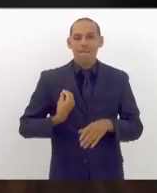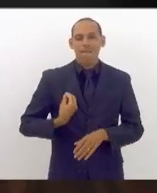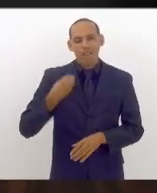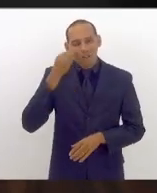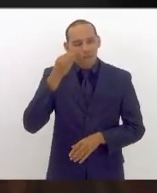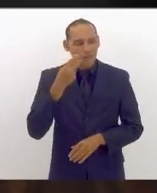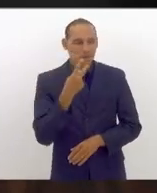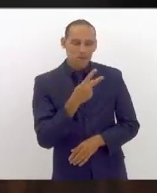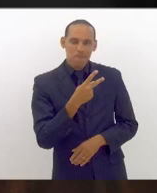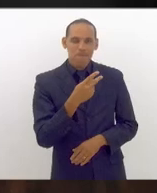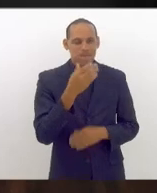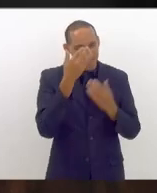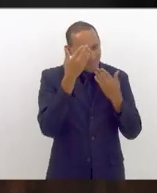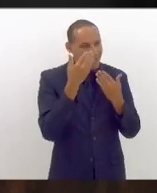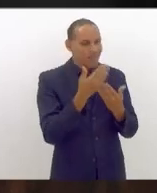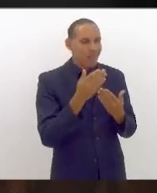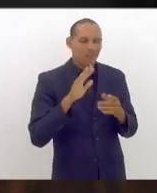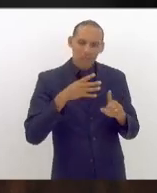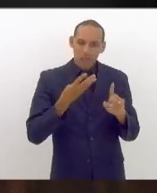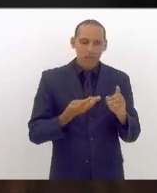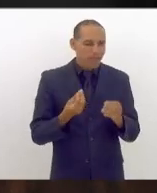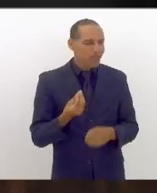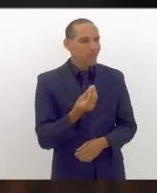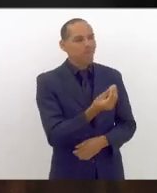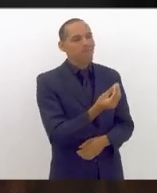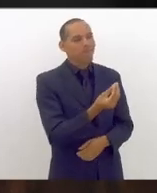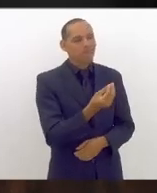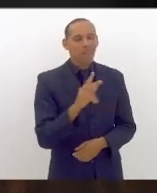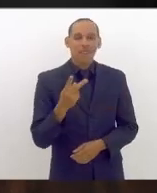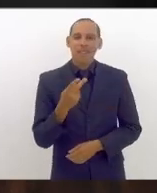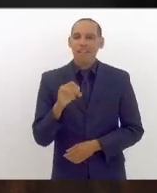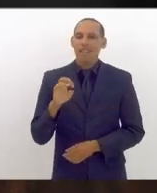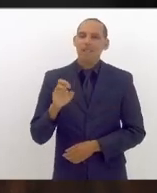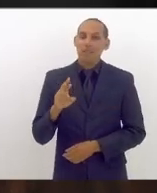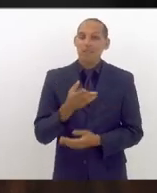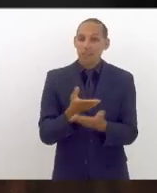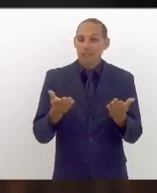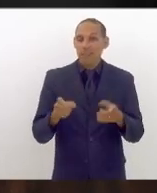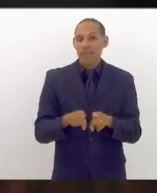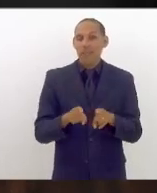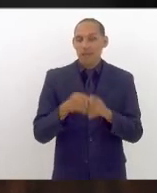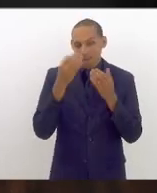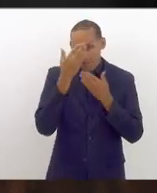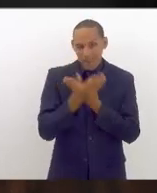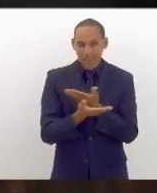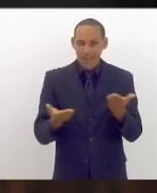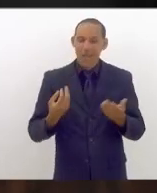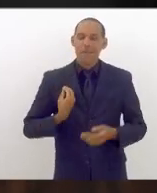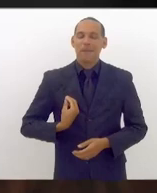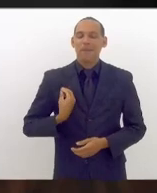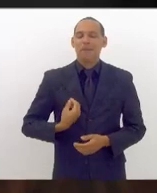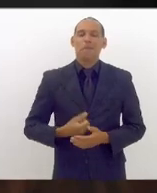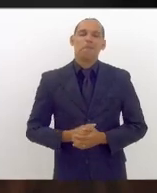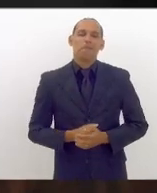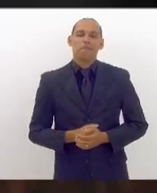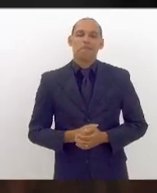muito obrigado tá prestando a sua homenagem hoje para você e tô muito obrigado a todos vocês que estão presentes aqui hoje